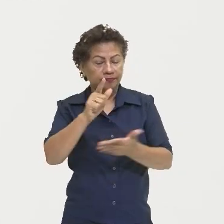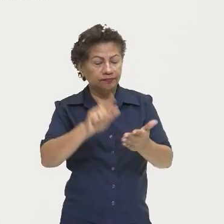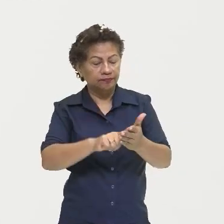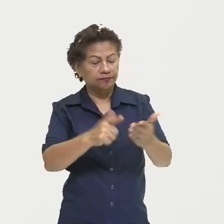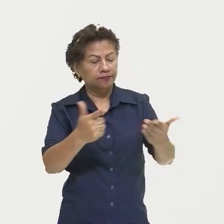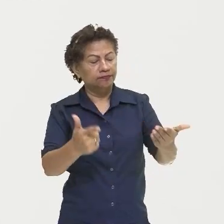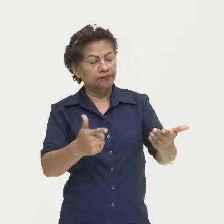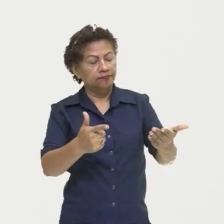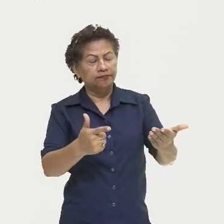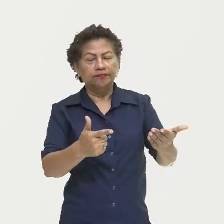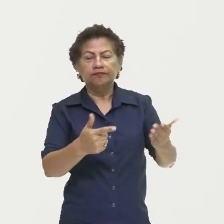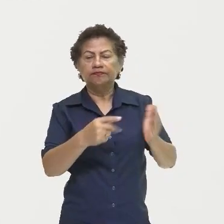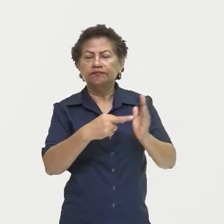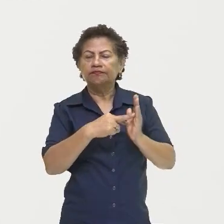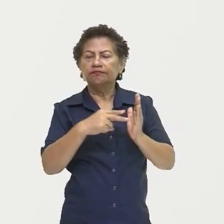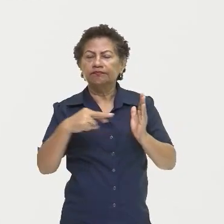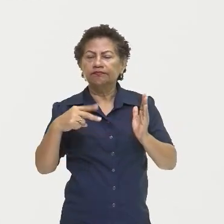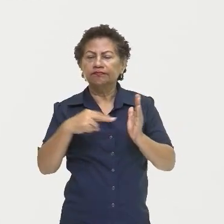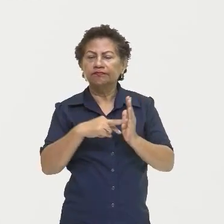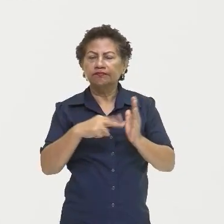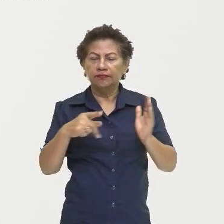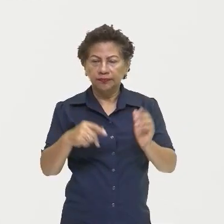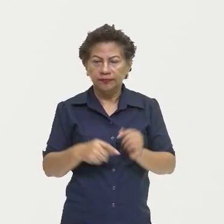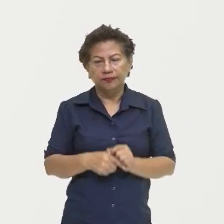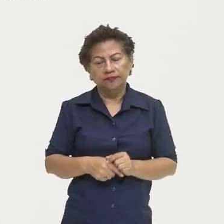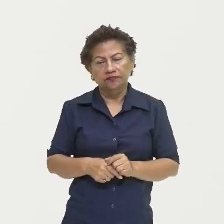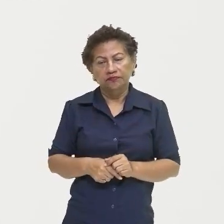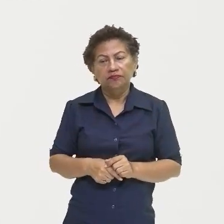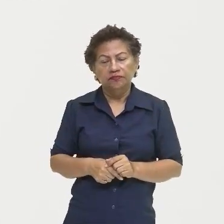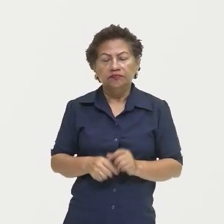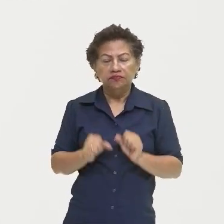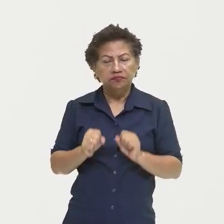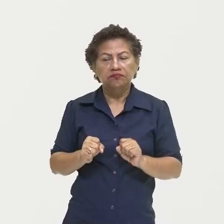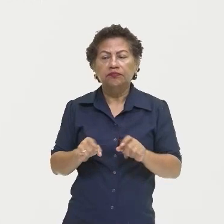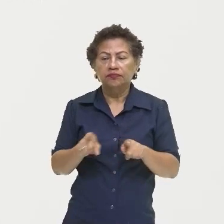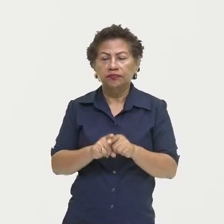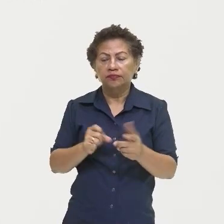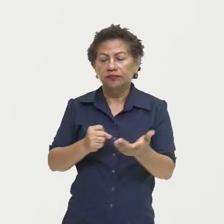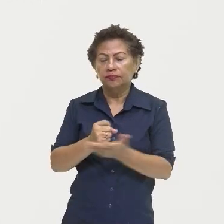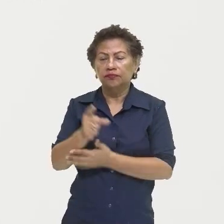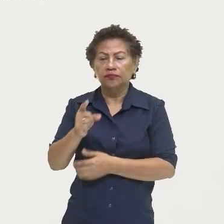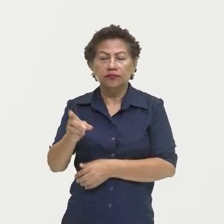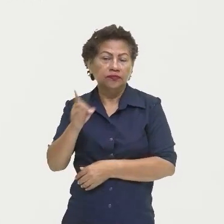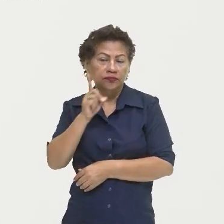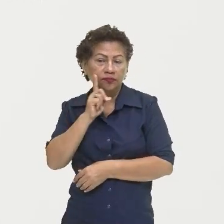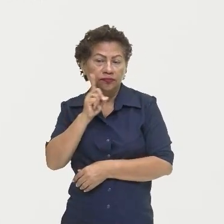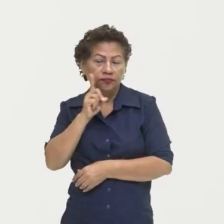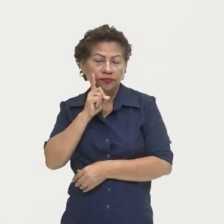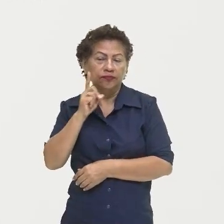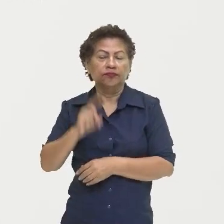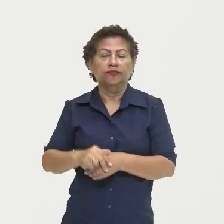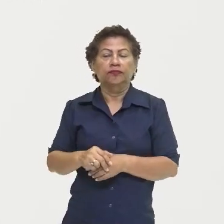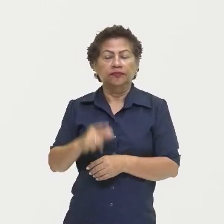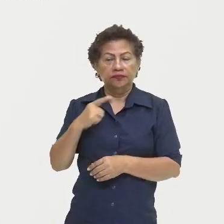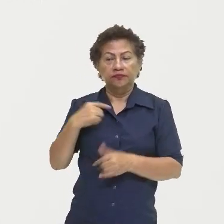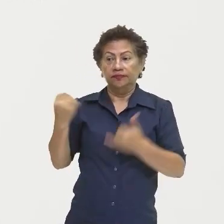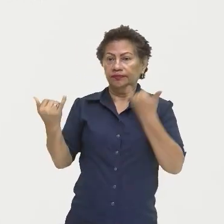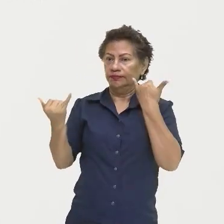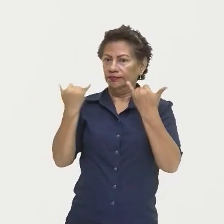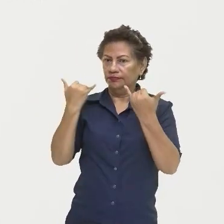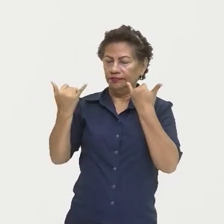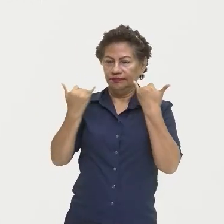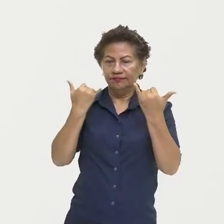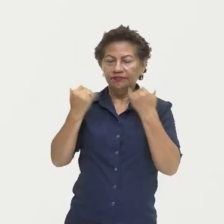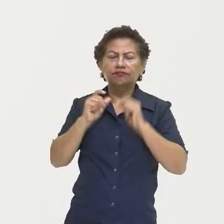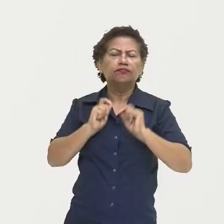as notícias, ou então até mesmo diariamente, né? Você comprar o jornal todos os dias para se manter ali informado acerca